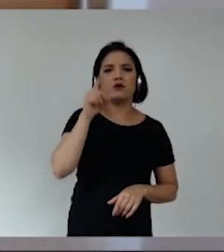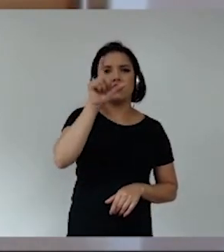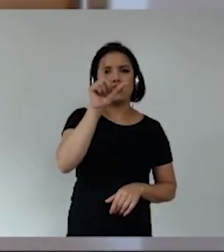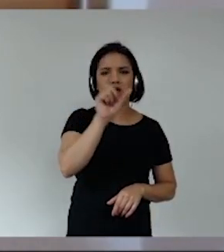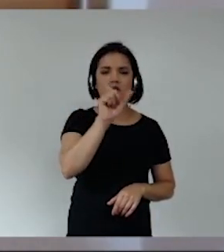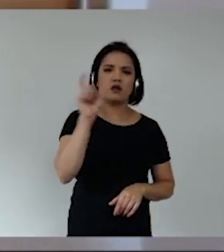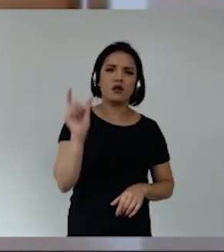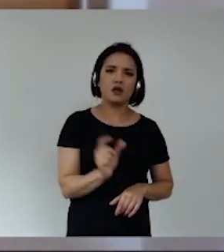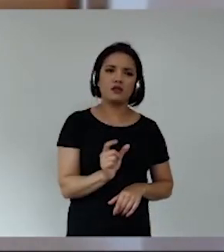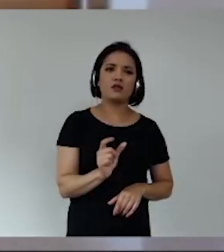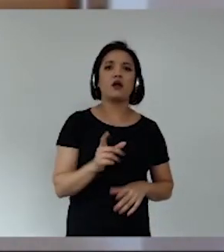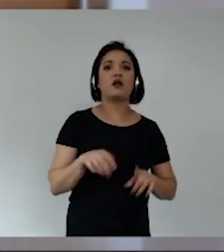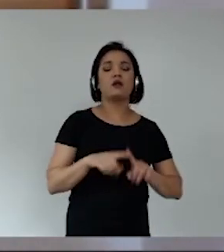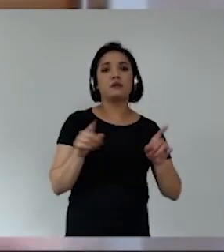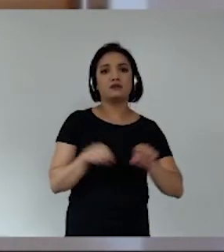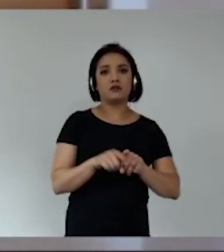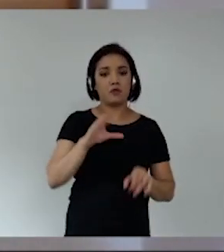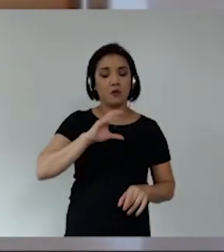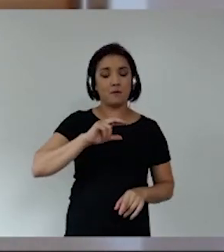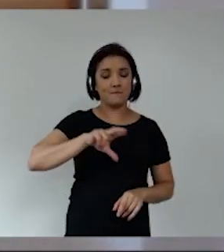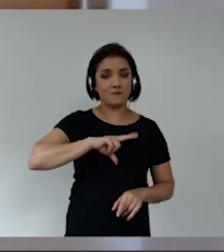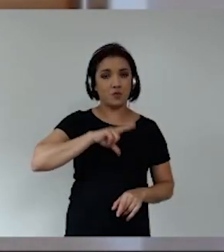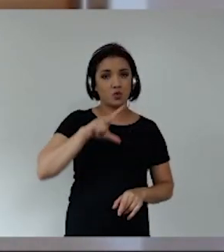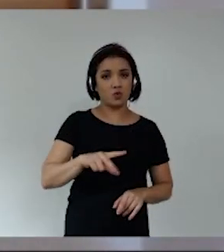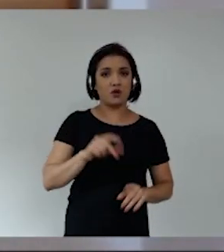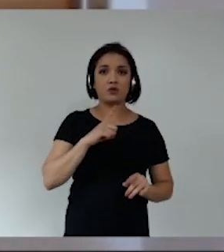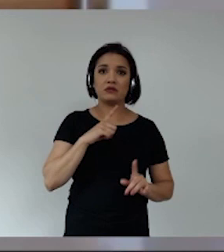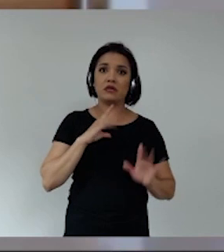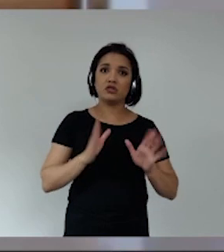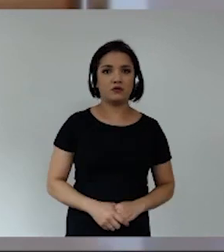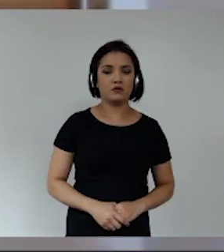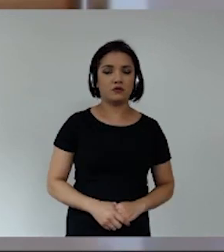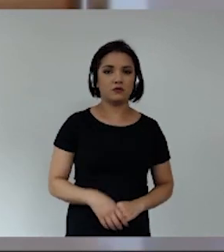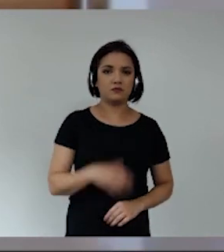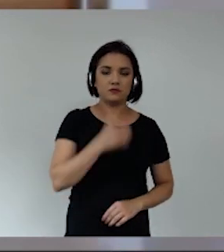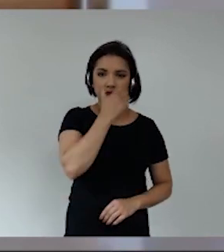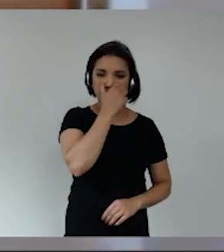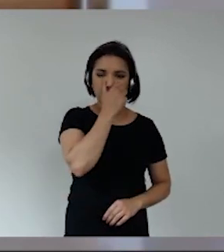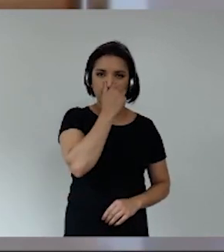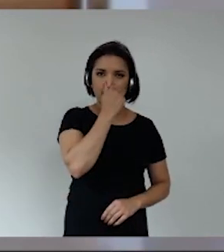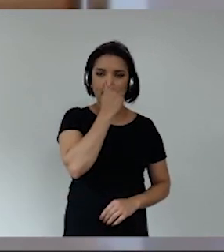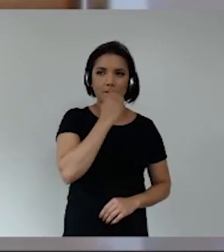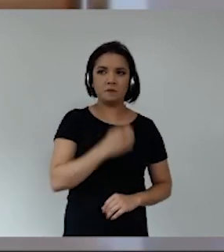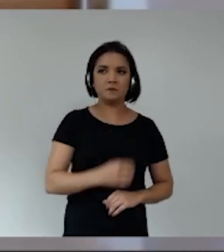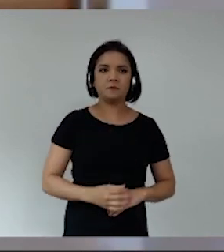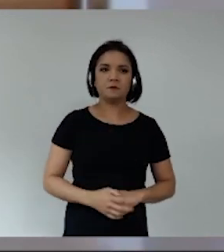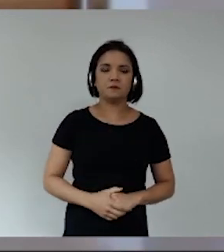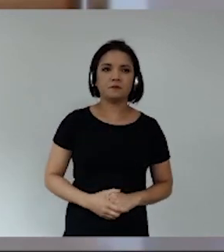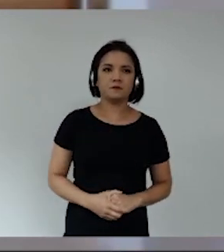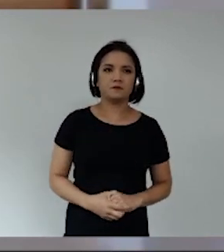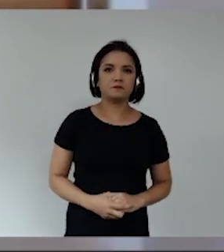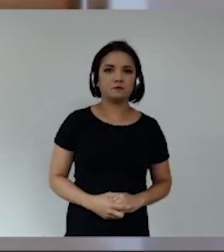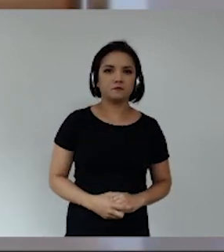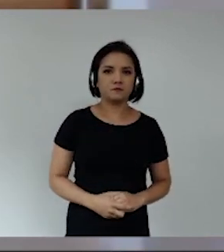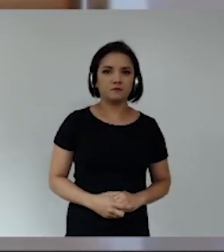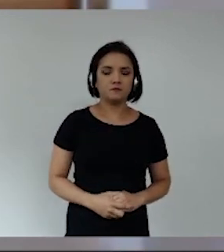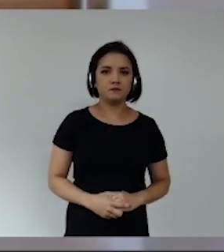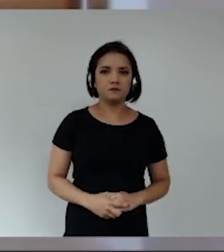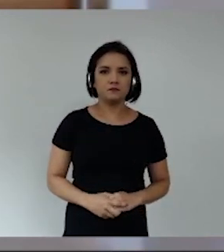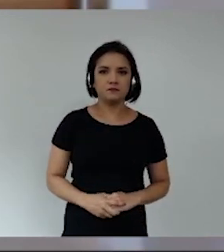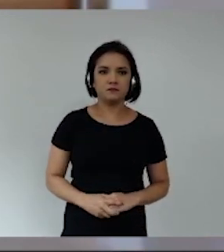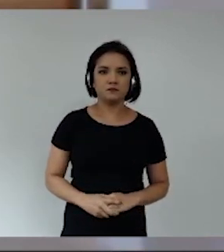estão indo na linha da desjudicialização, notadamente da execução, uma forte